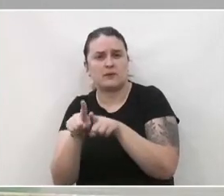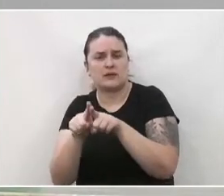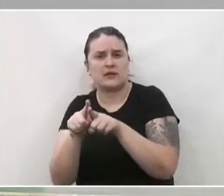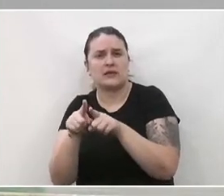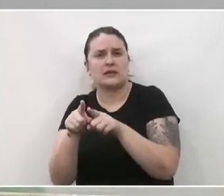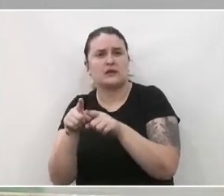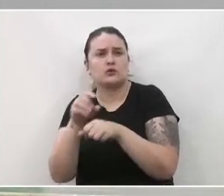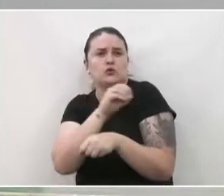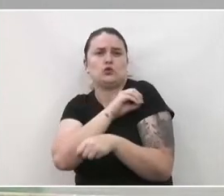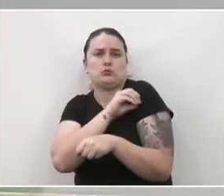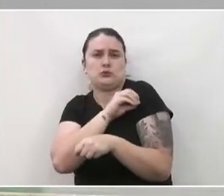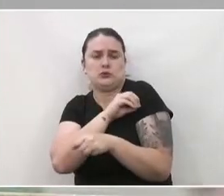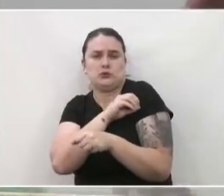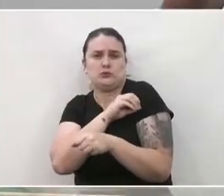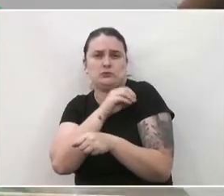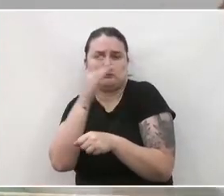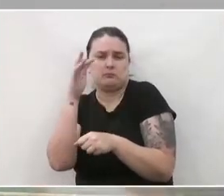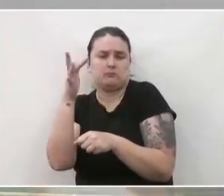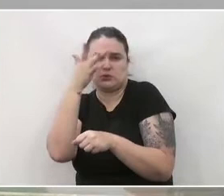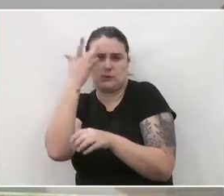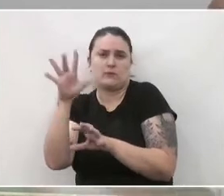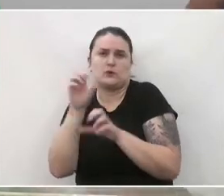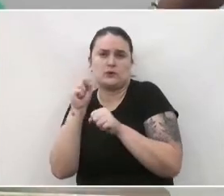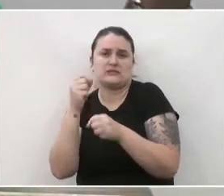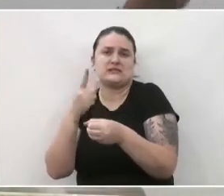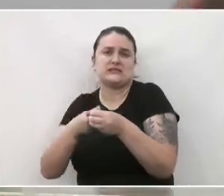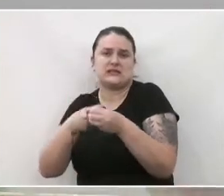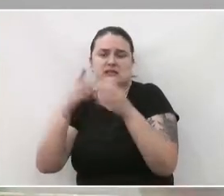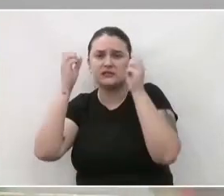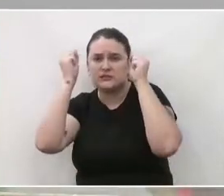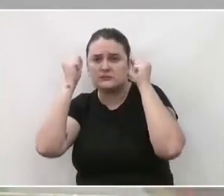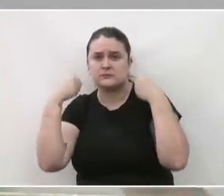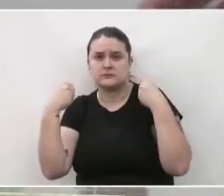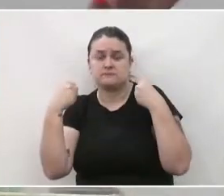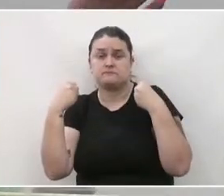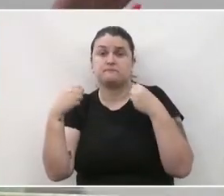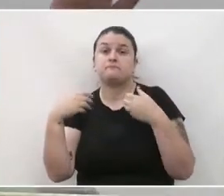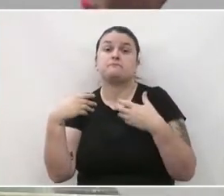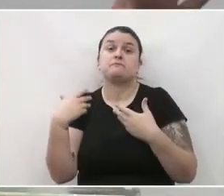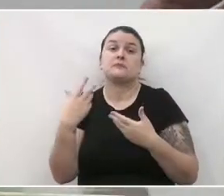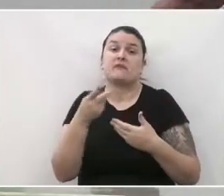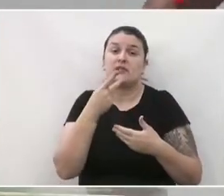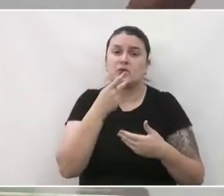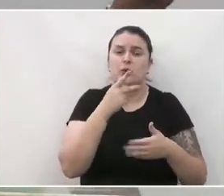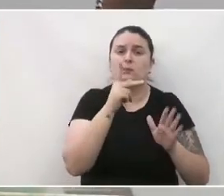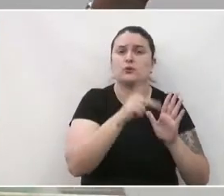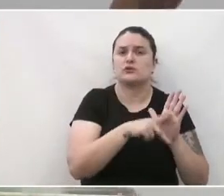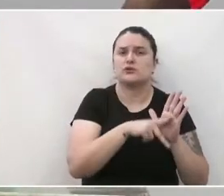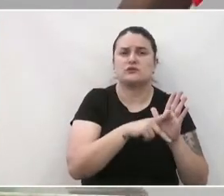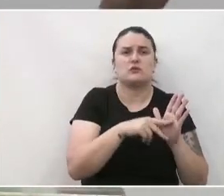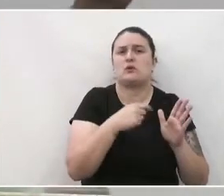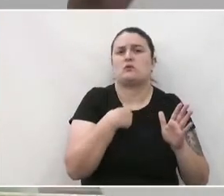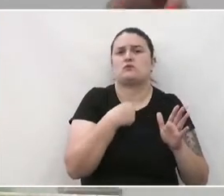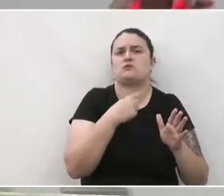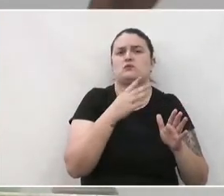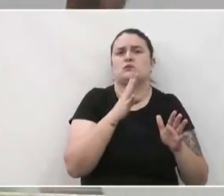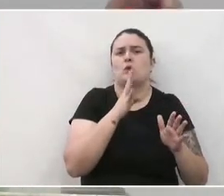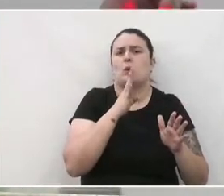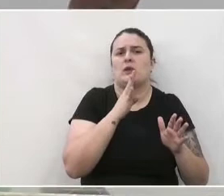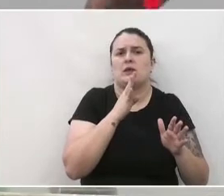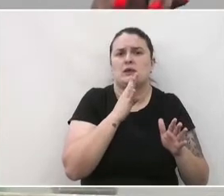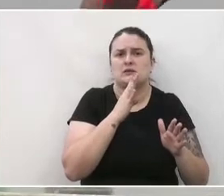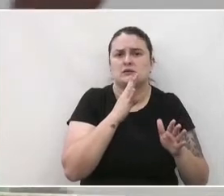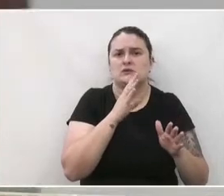Chapecó. É só um exemplo. Sobre projeto, não tenho conhecimento de ter entrado ainda